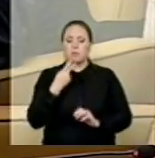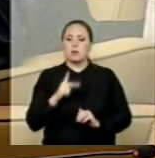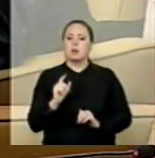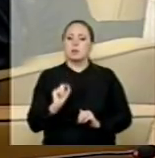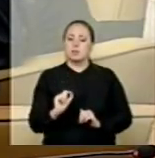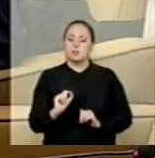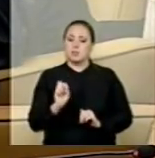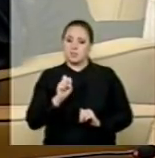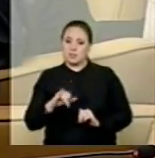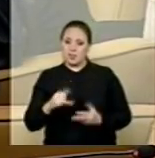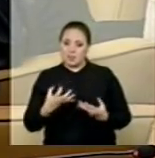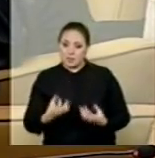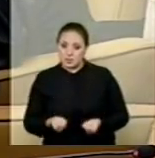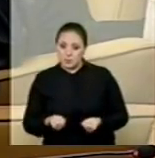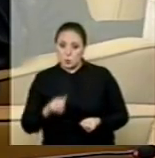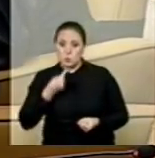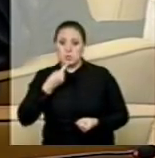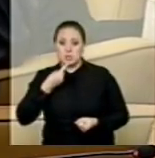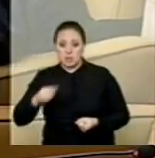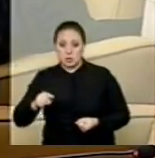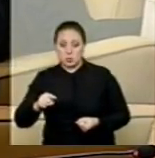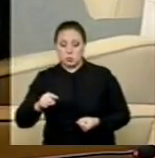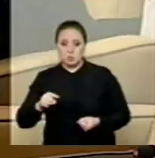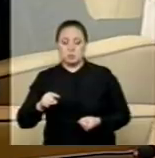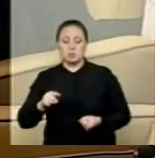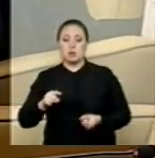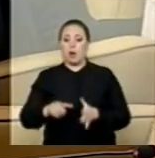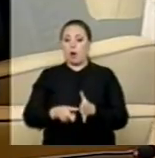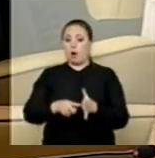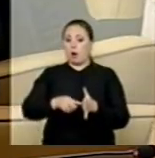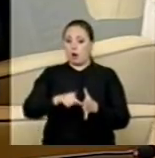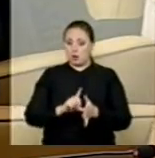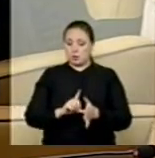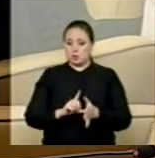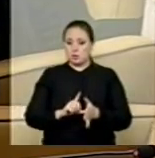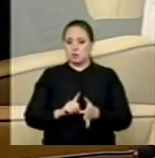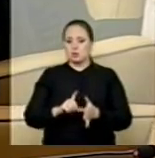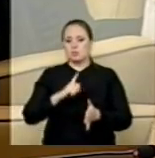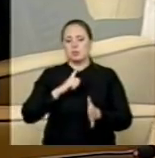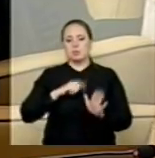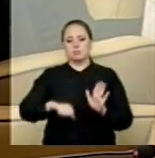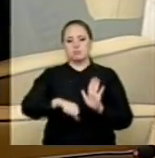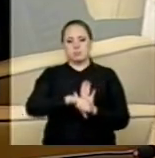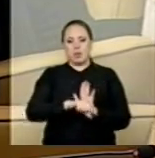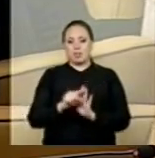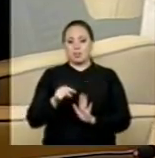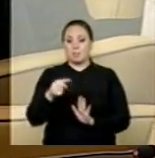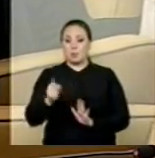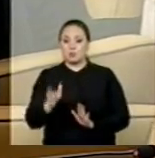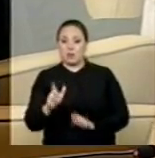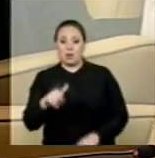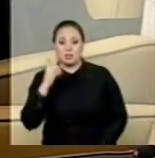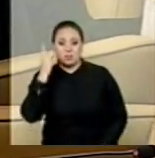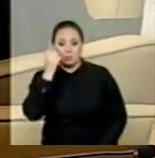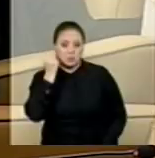recebida a denúncia formalizada ante o cometimento de delito após a diplomação, será